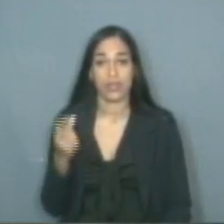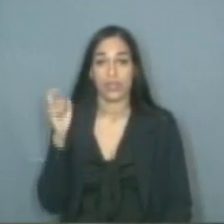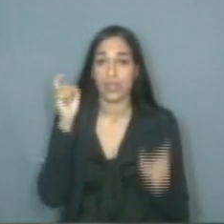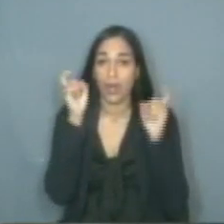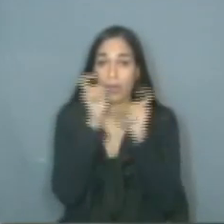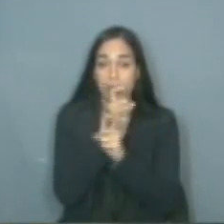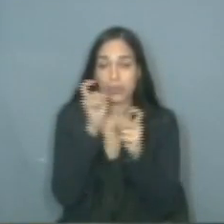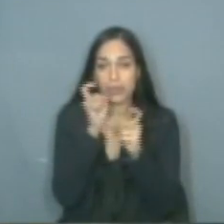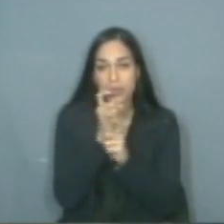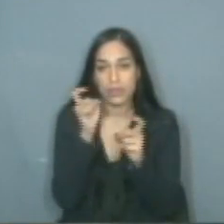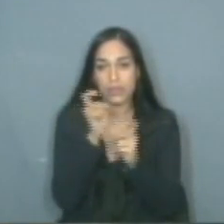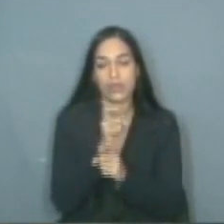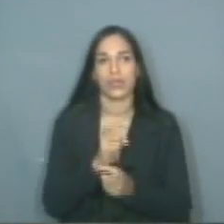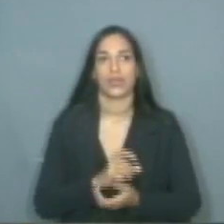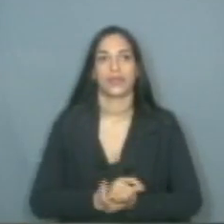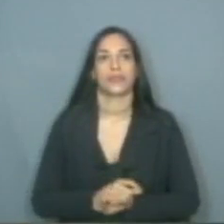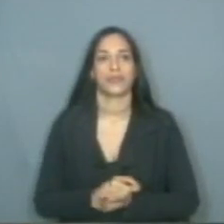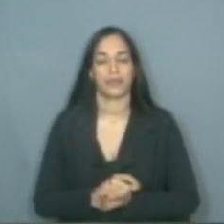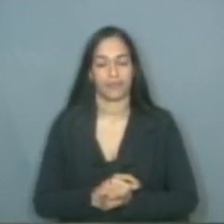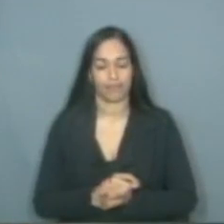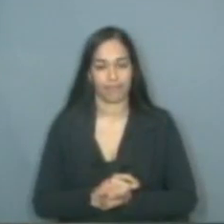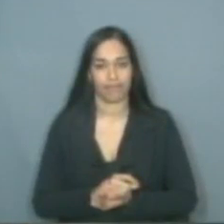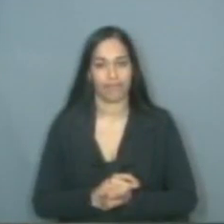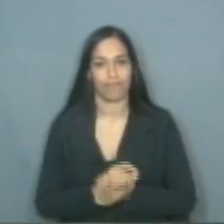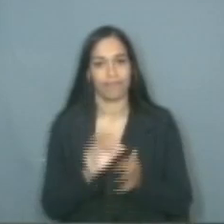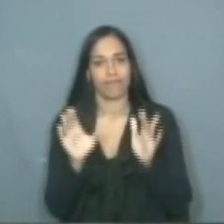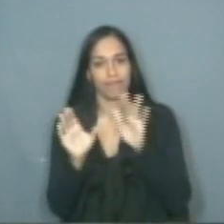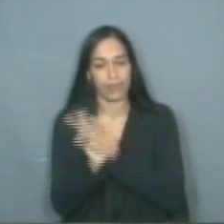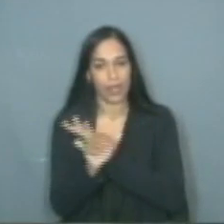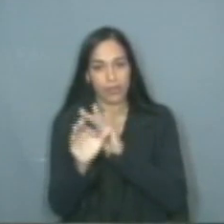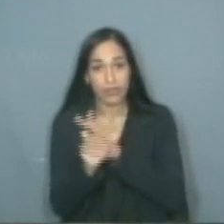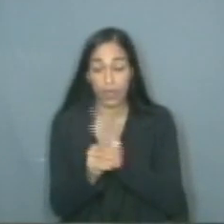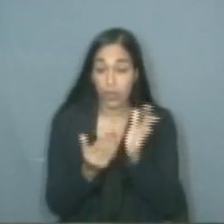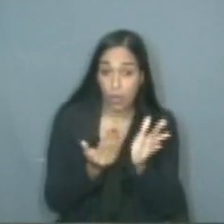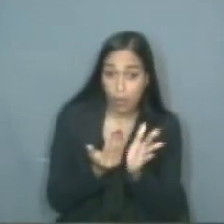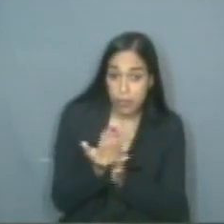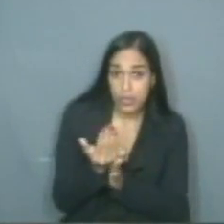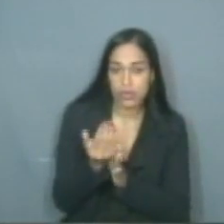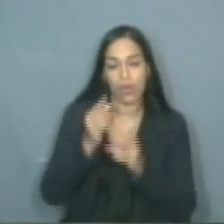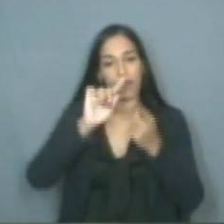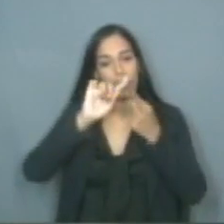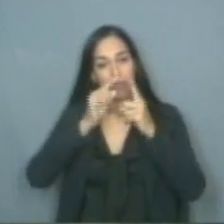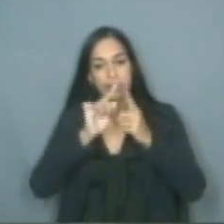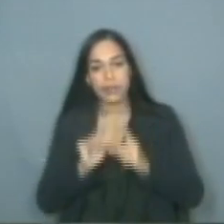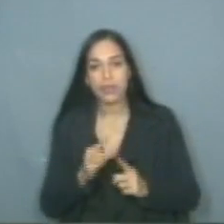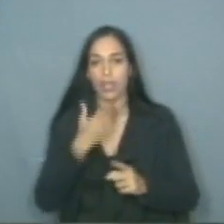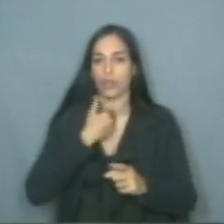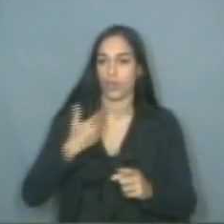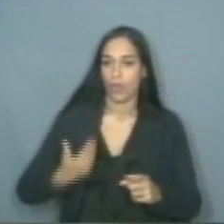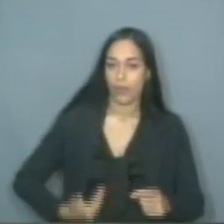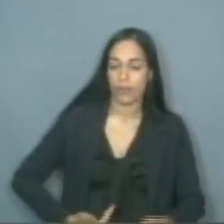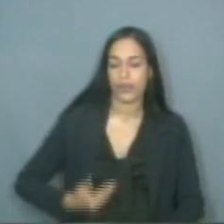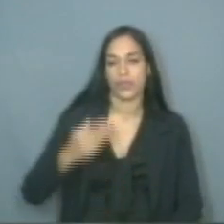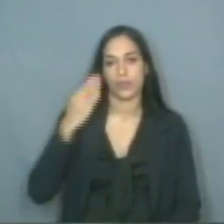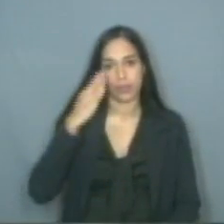mentira deslavada. A fraude começou, foi criada e articulada no governo Bolsonaro,